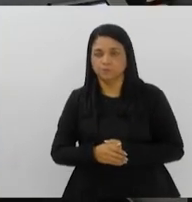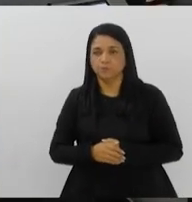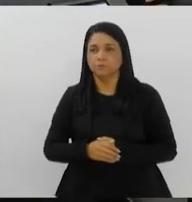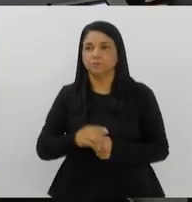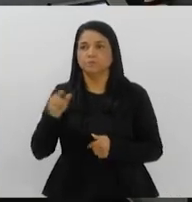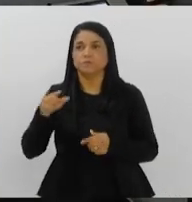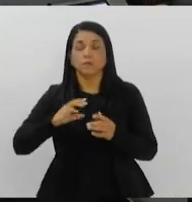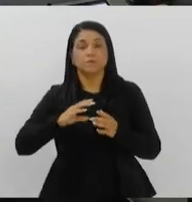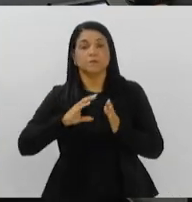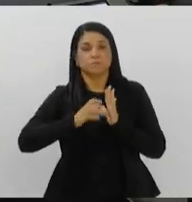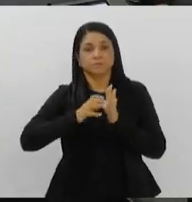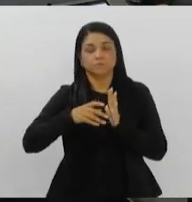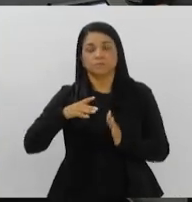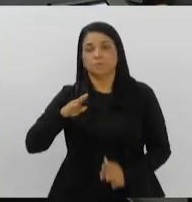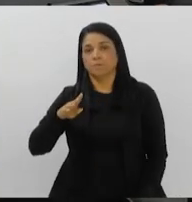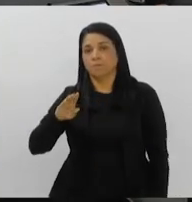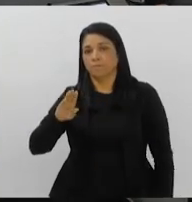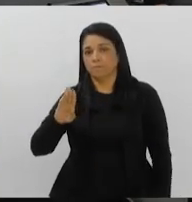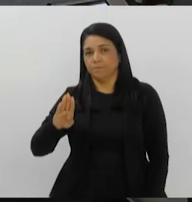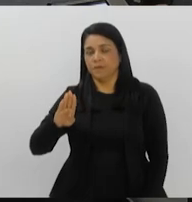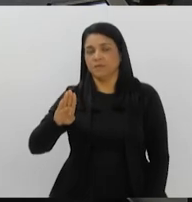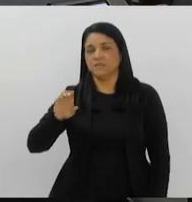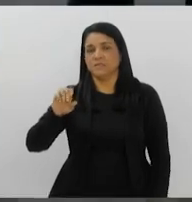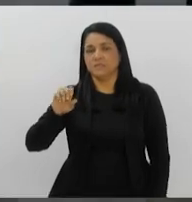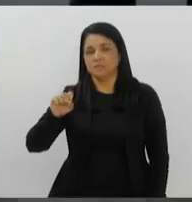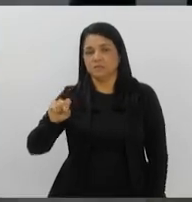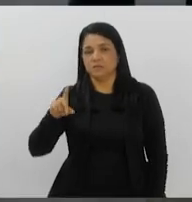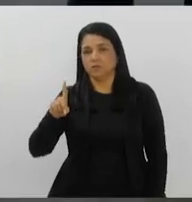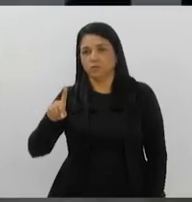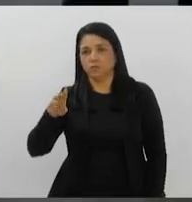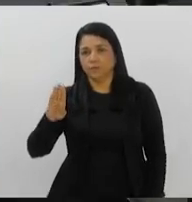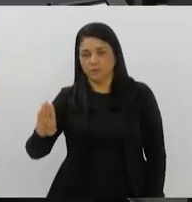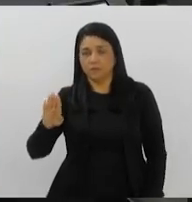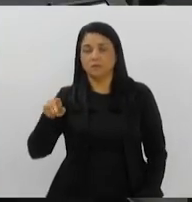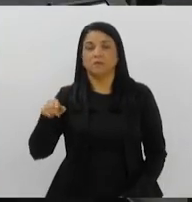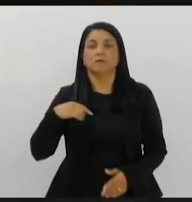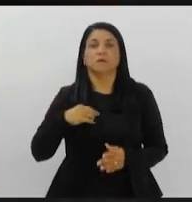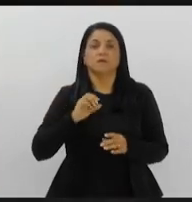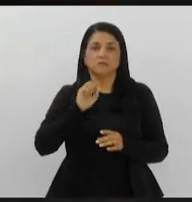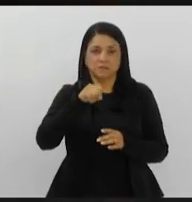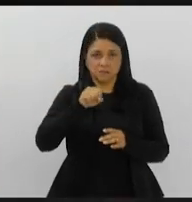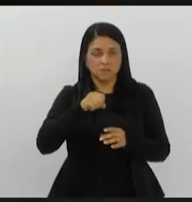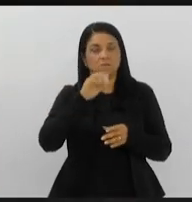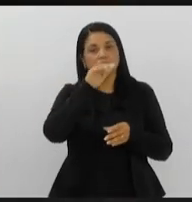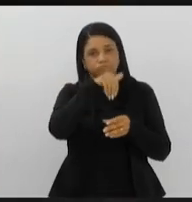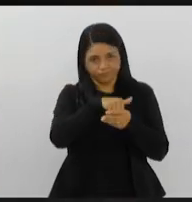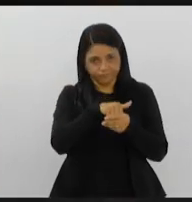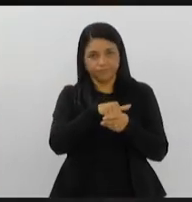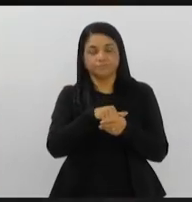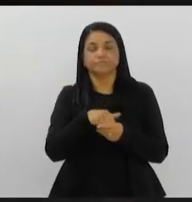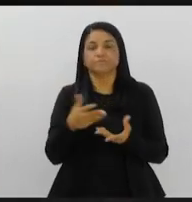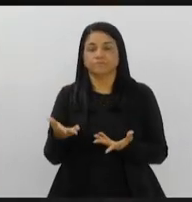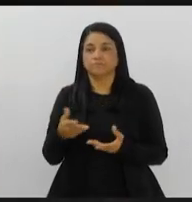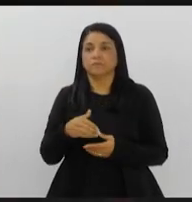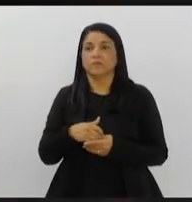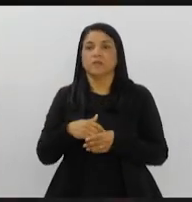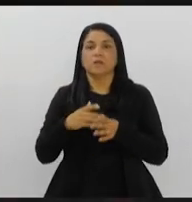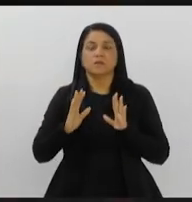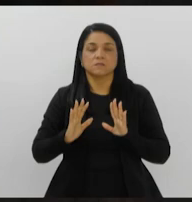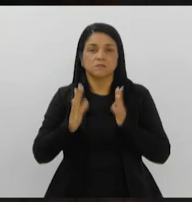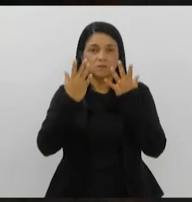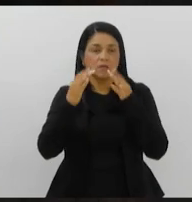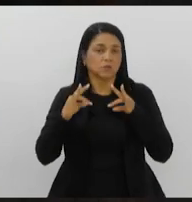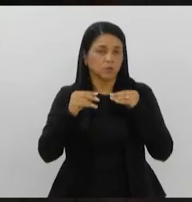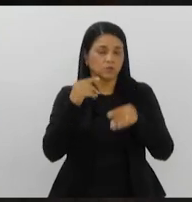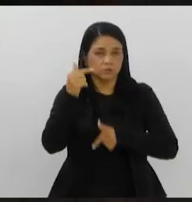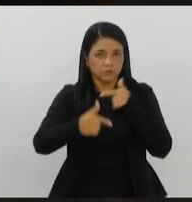Pelo PCdoB, encaminhar o voto sim aos destaques. Gostaria de saudar a todos os trabalhadores rurais